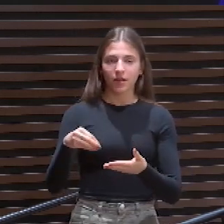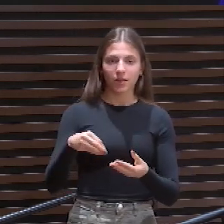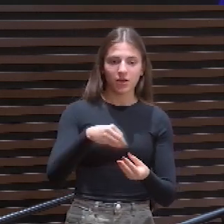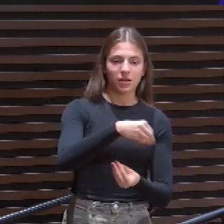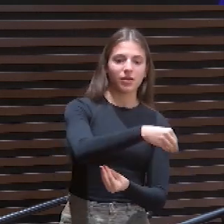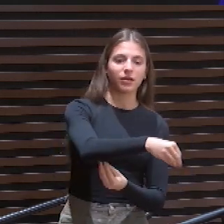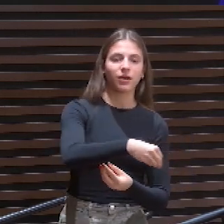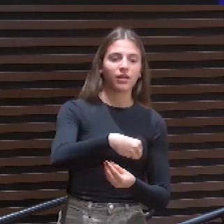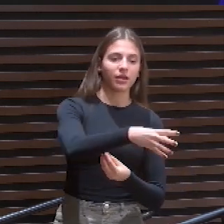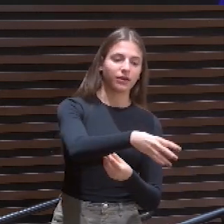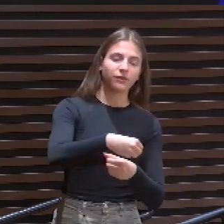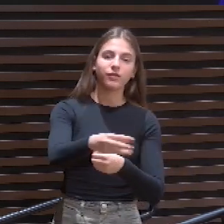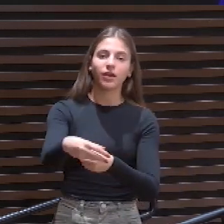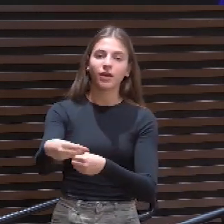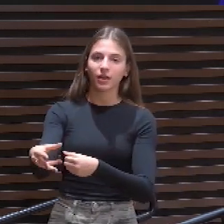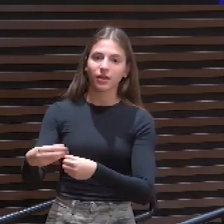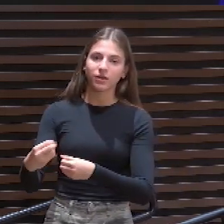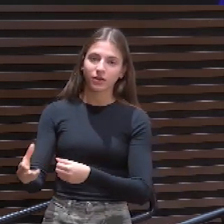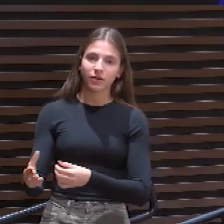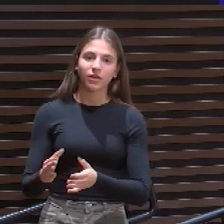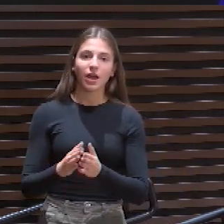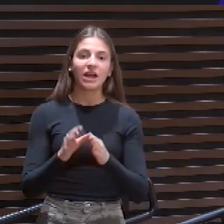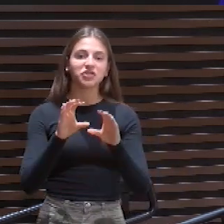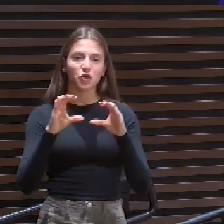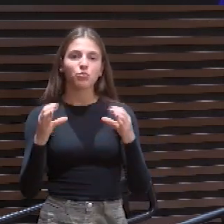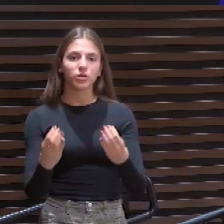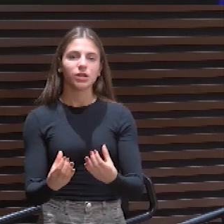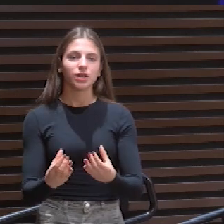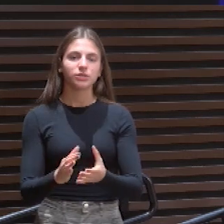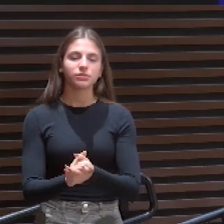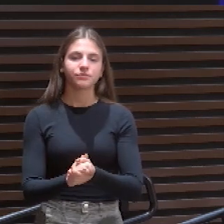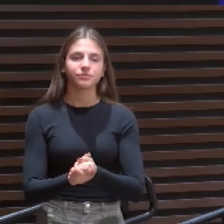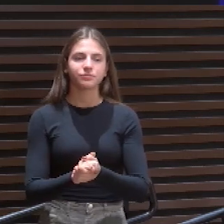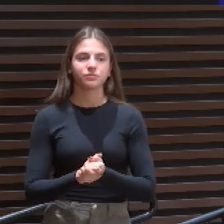é enviada às comunidades.